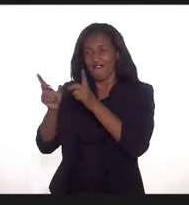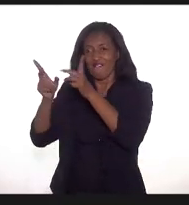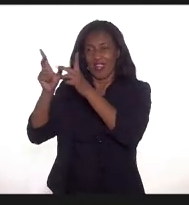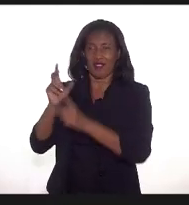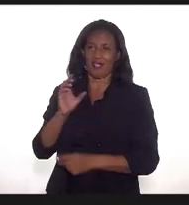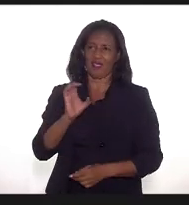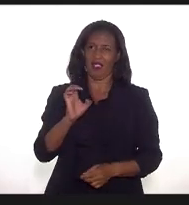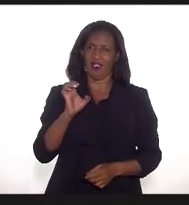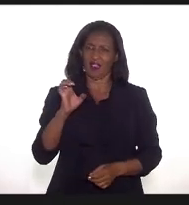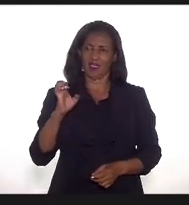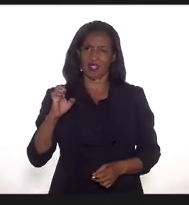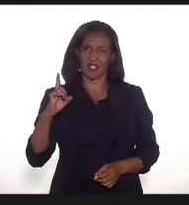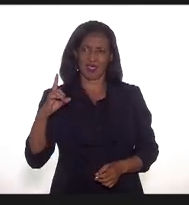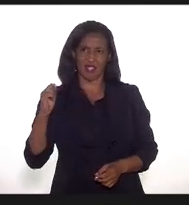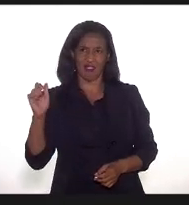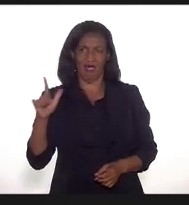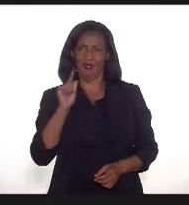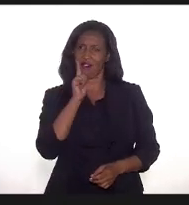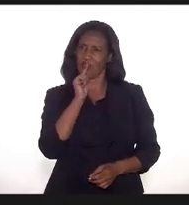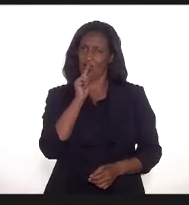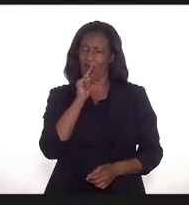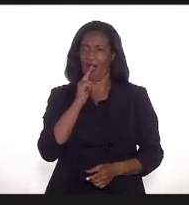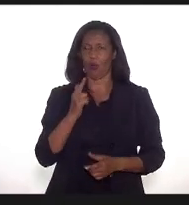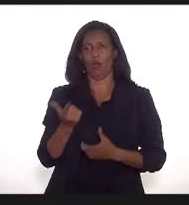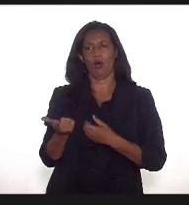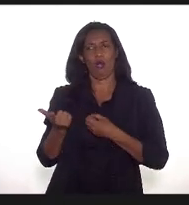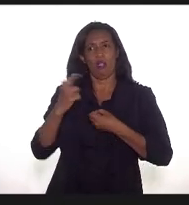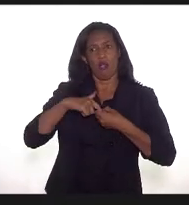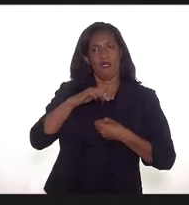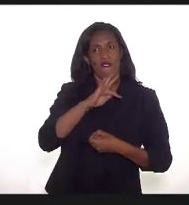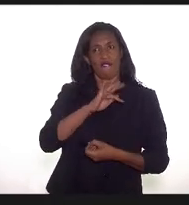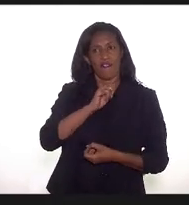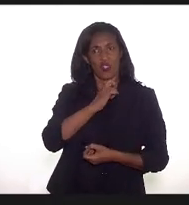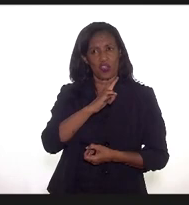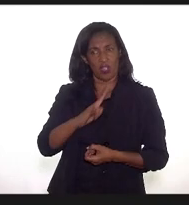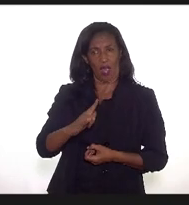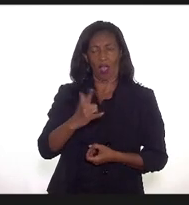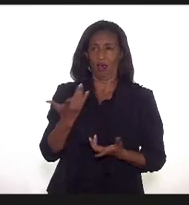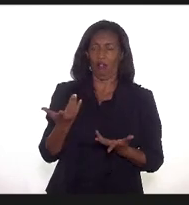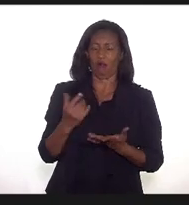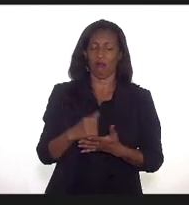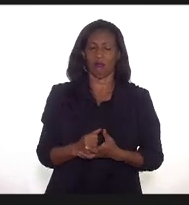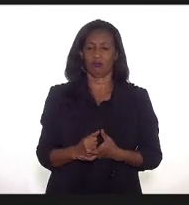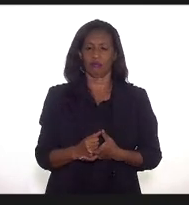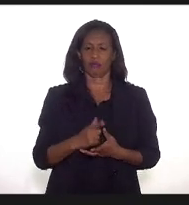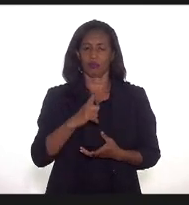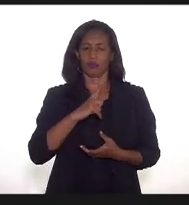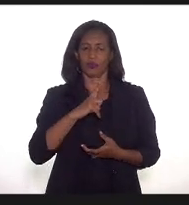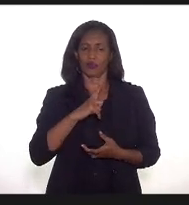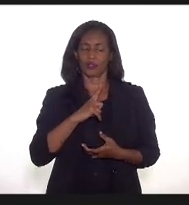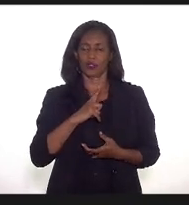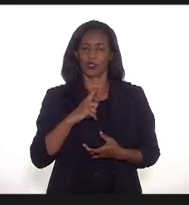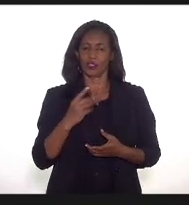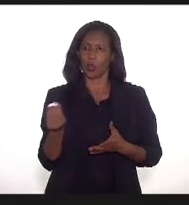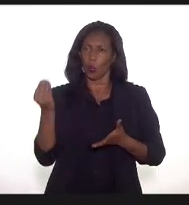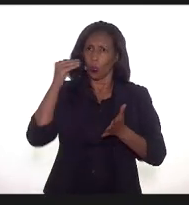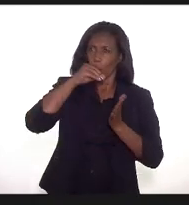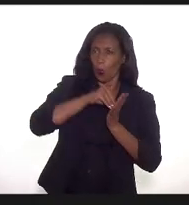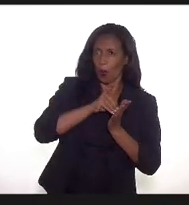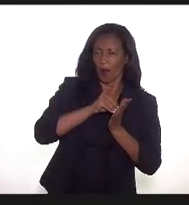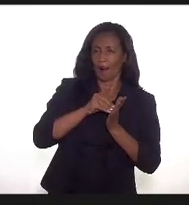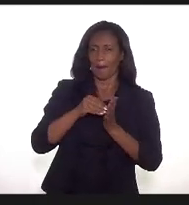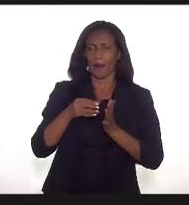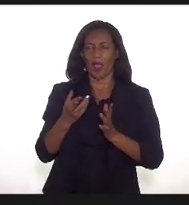a adesão ao novo regime de recuperação fiscal, um cenário que a gente, essa adesão ao regime